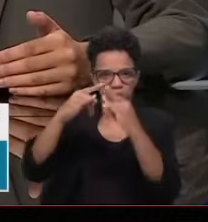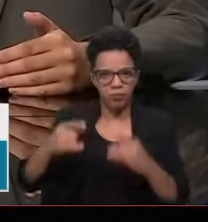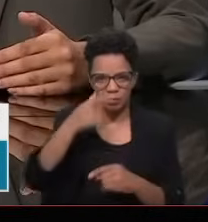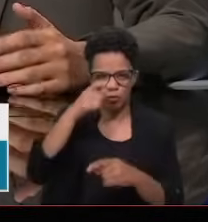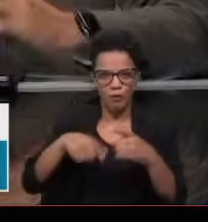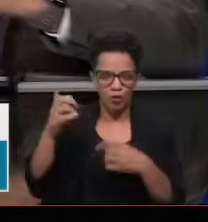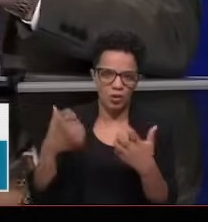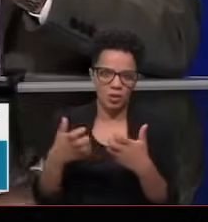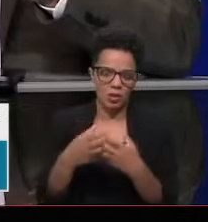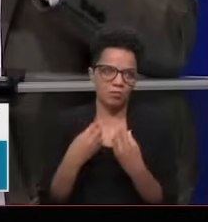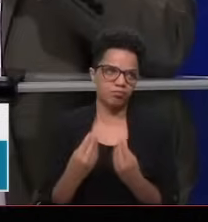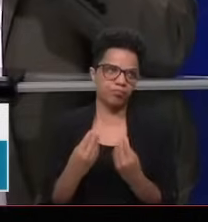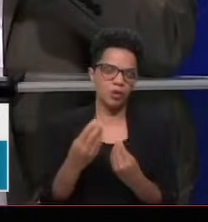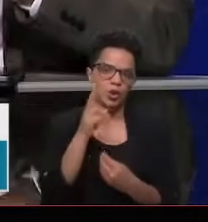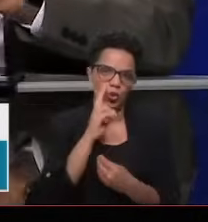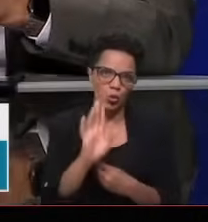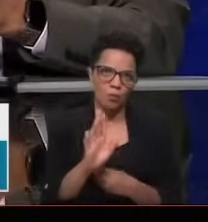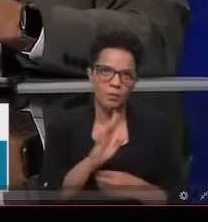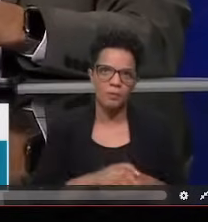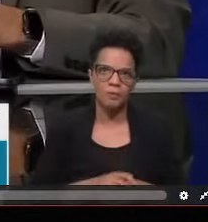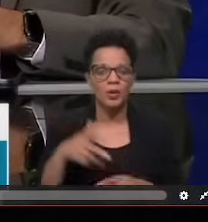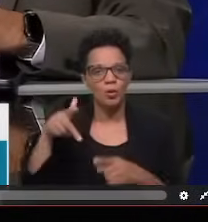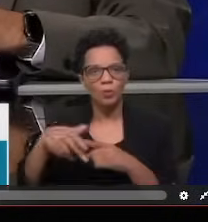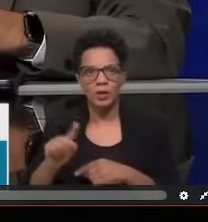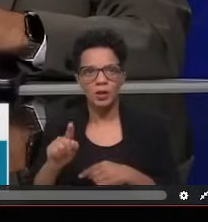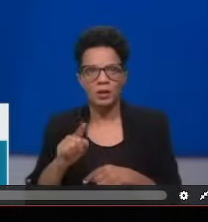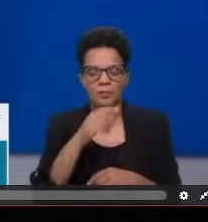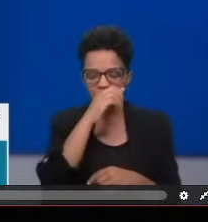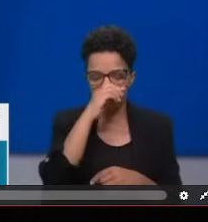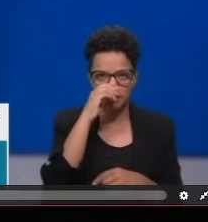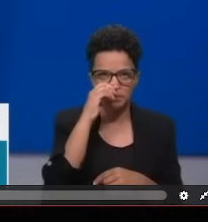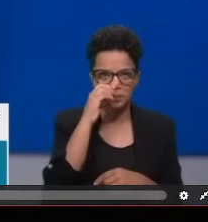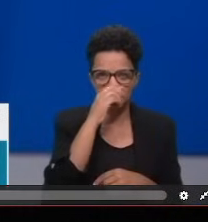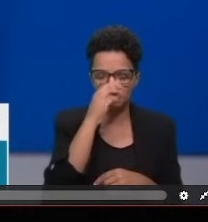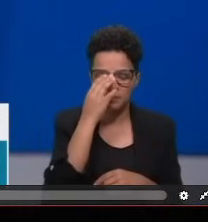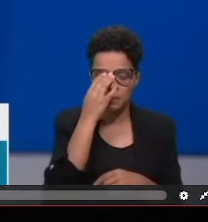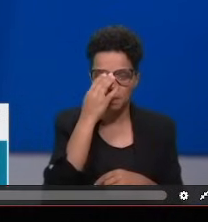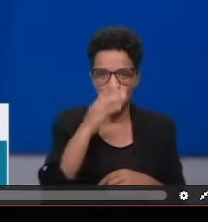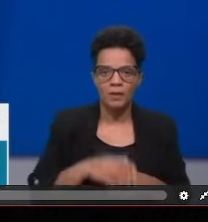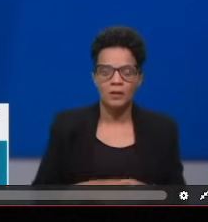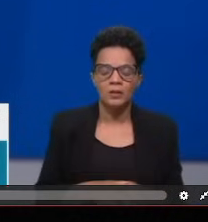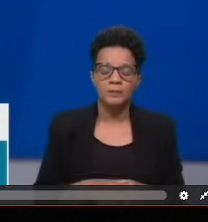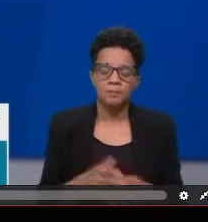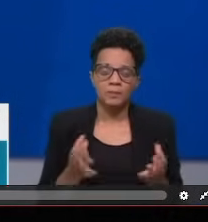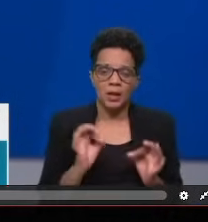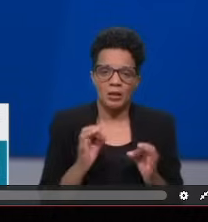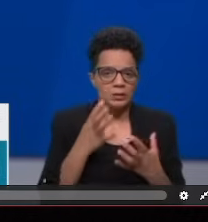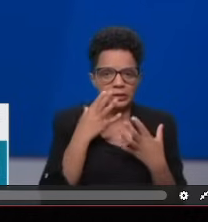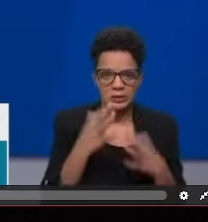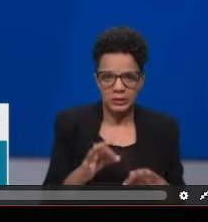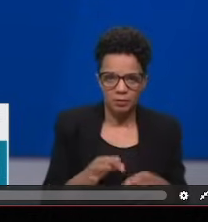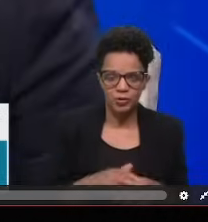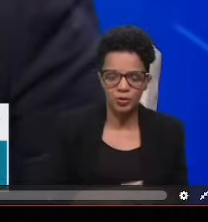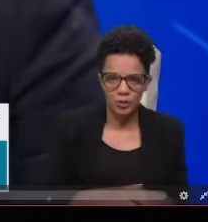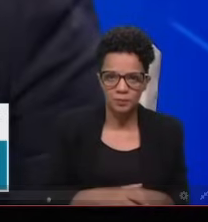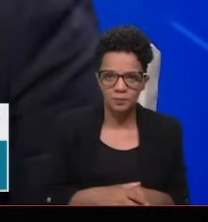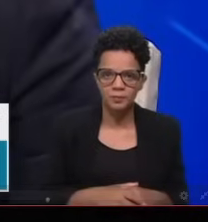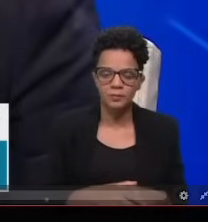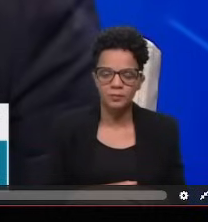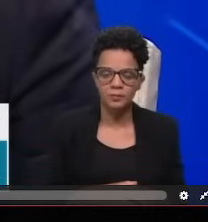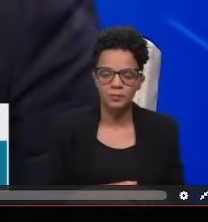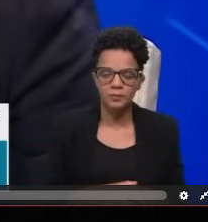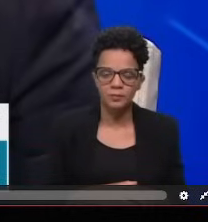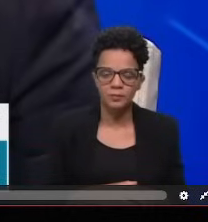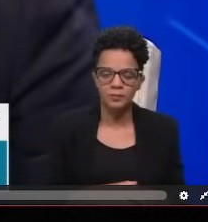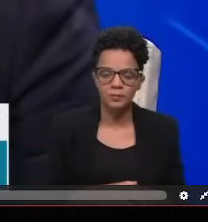tremenda de humanidade desculpe tem razão descul tem que ser é rápido por favor muito bem e não é muito simples nós temos que ter aqui algum